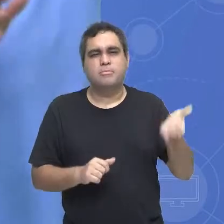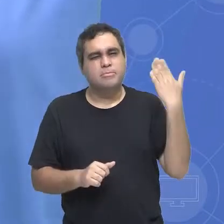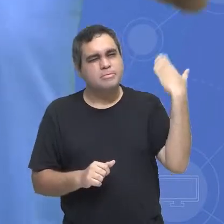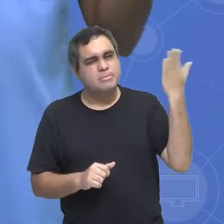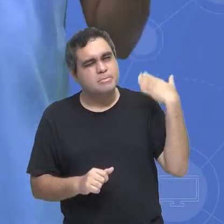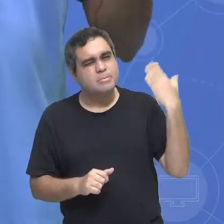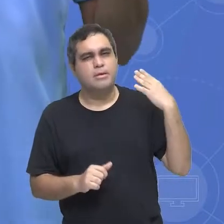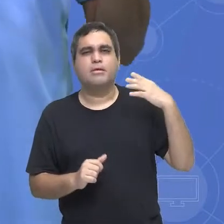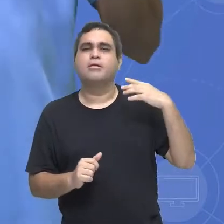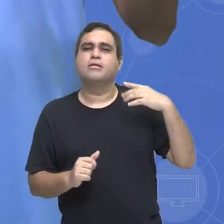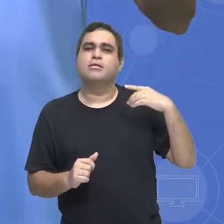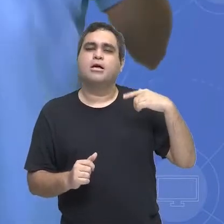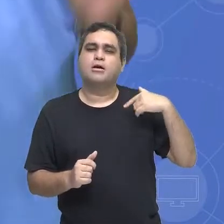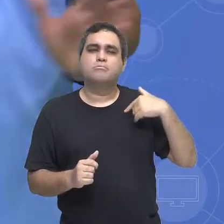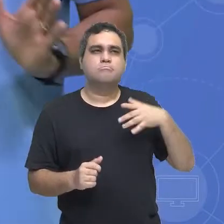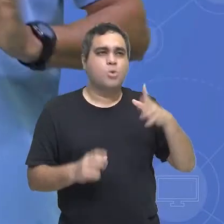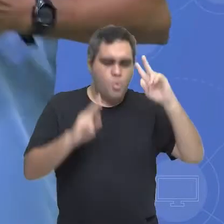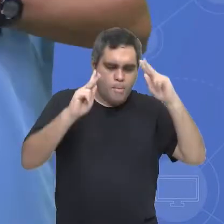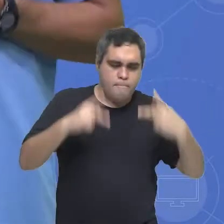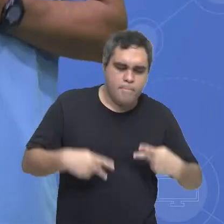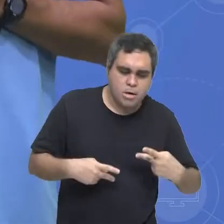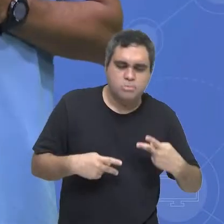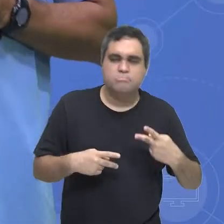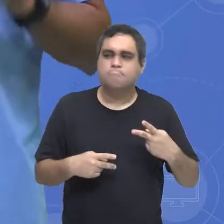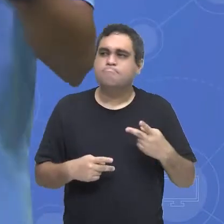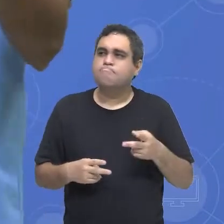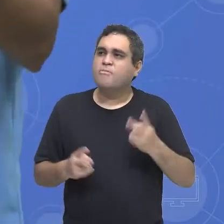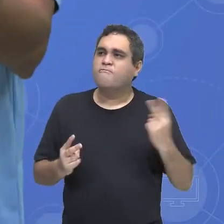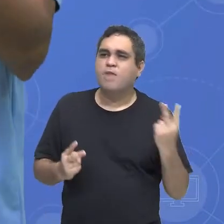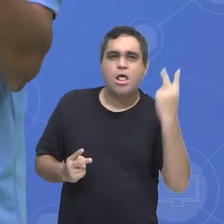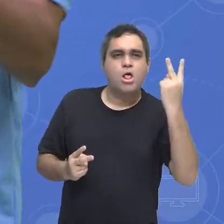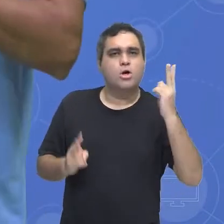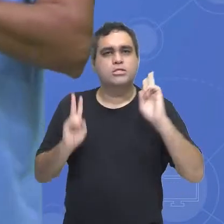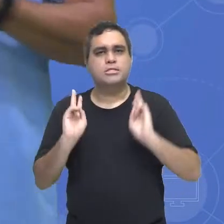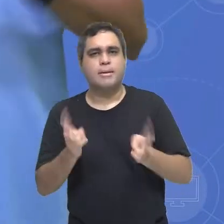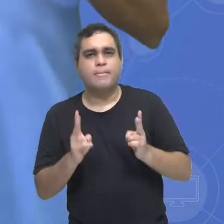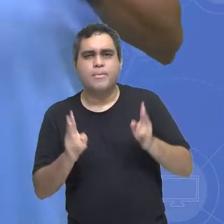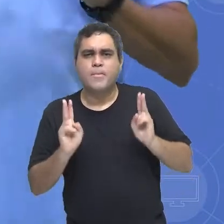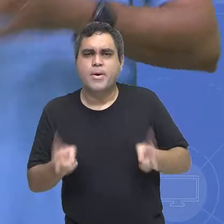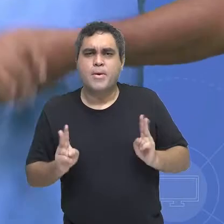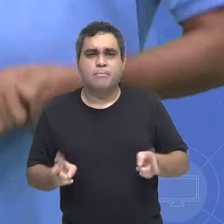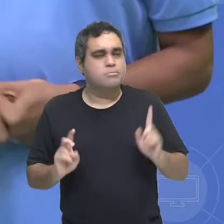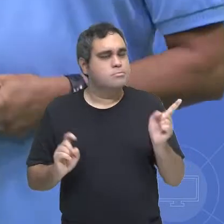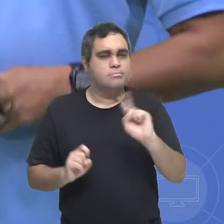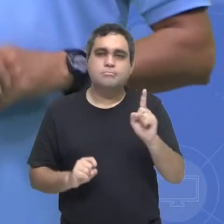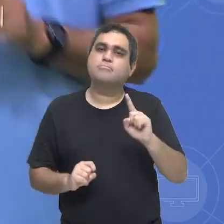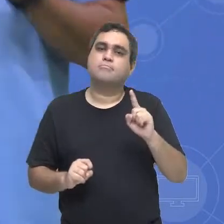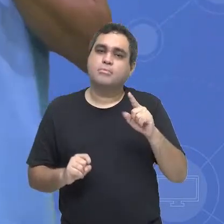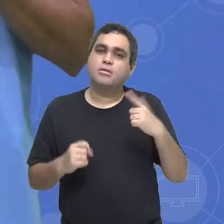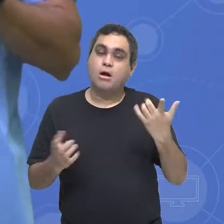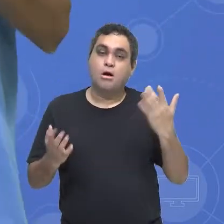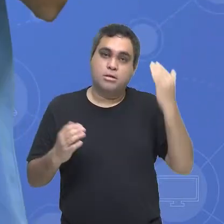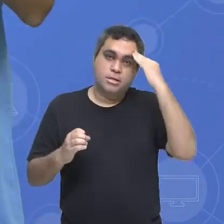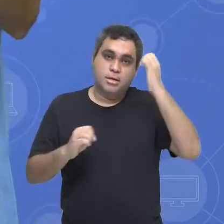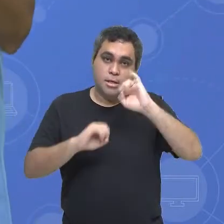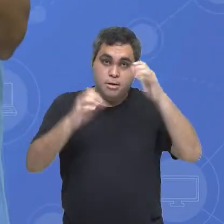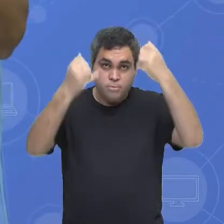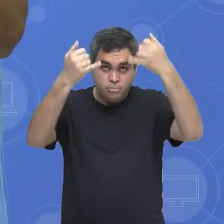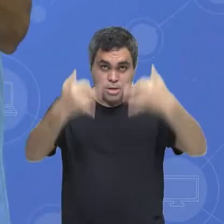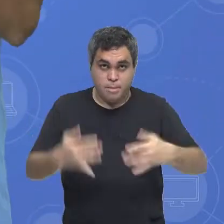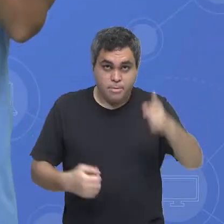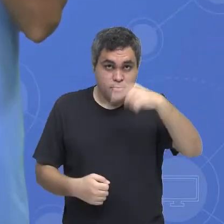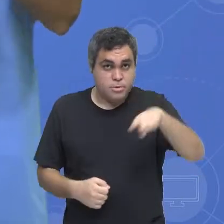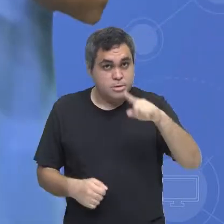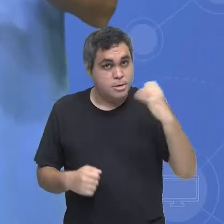mundo, desde que nós nos conhecemos, são os mesmos valores sempre. O que é esse valor? Então a gente vai tentar entender um pouquinho isso daí, porque isso é